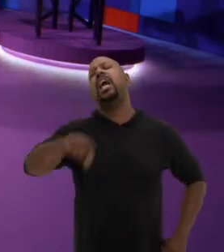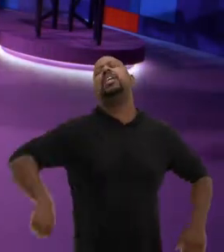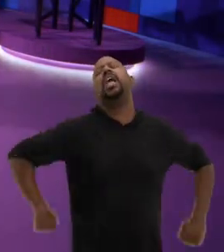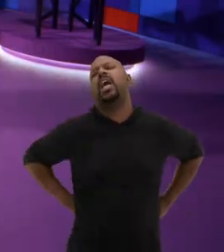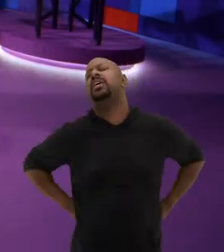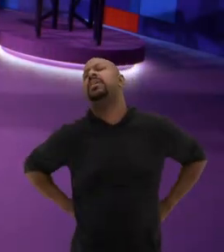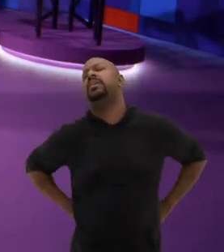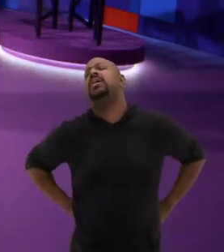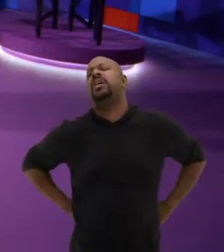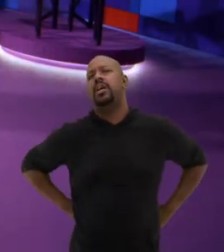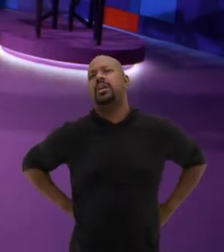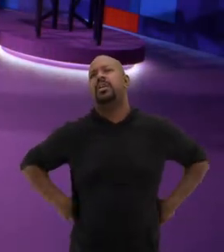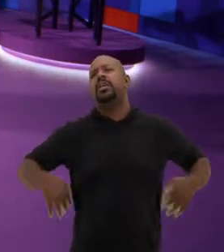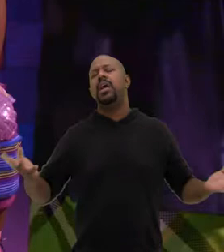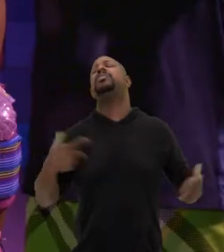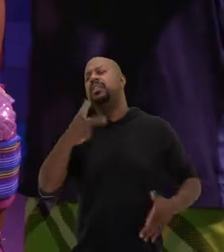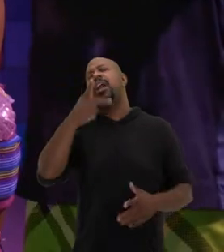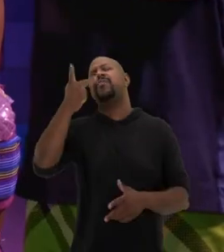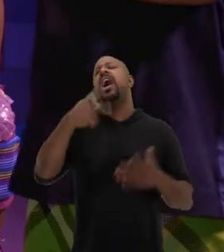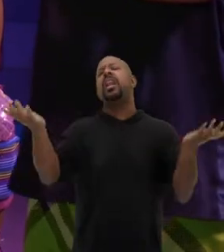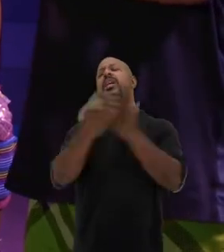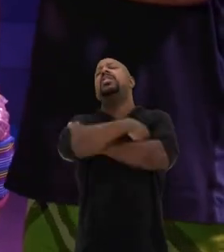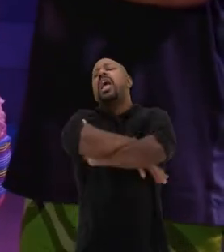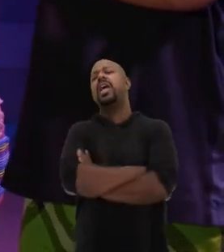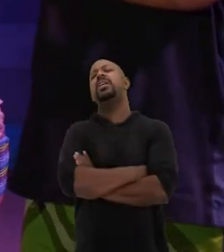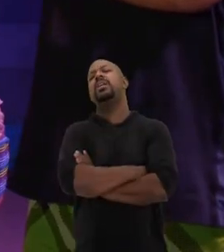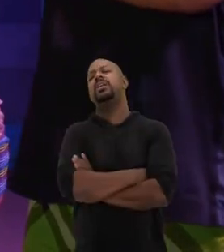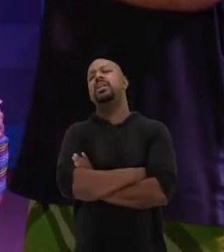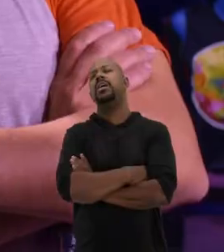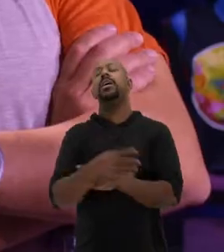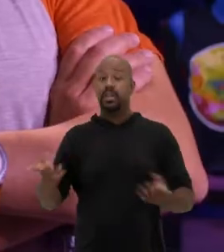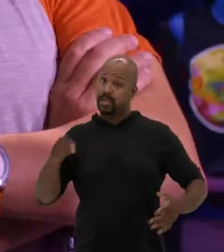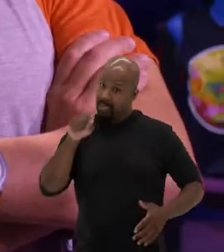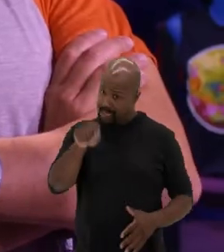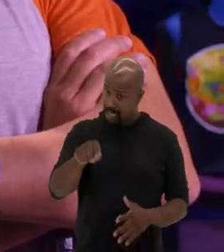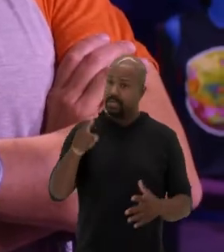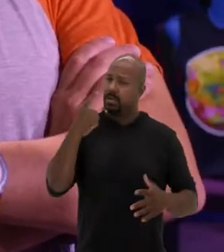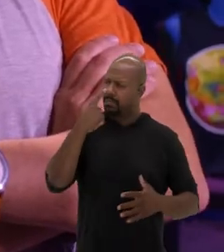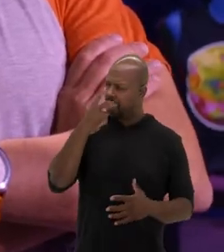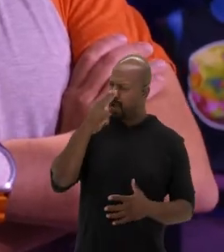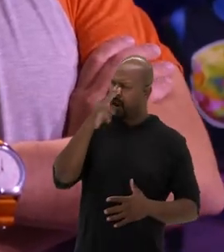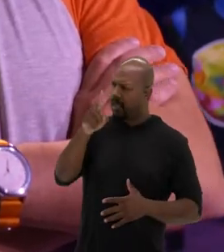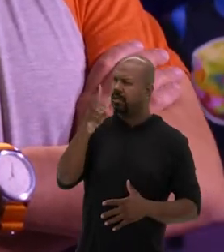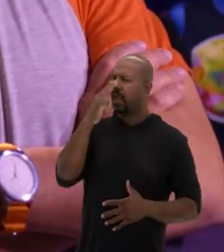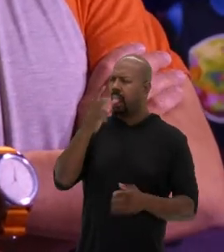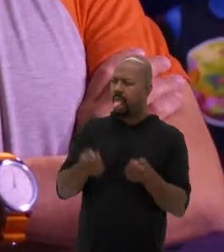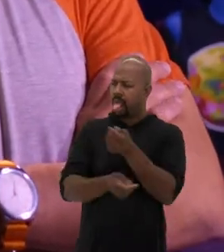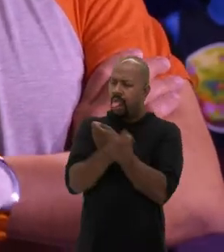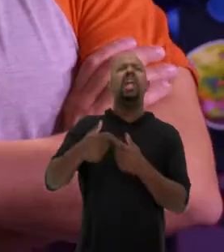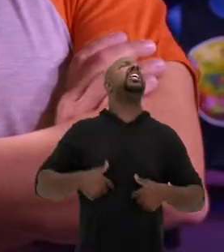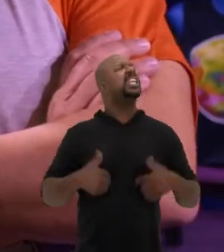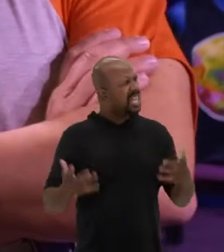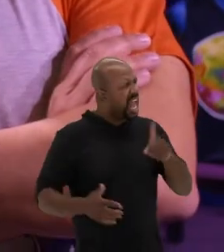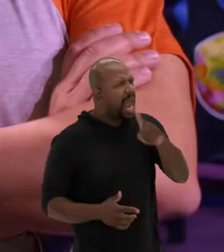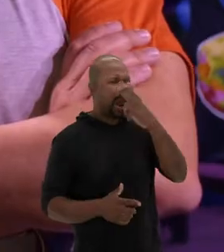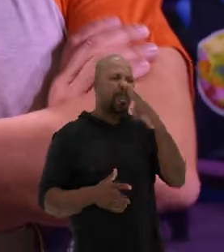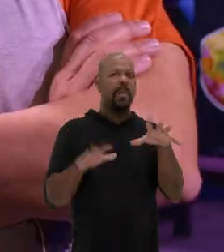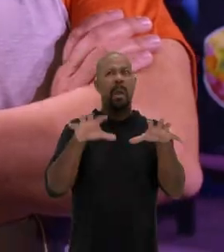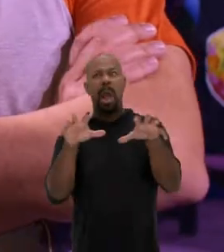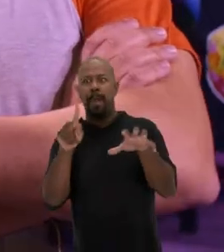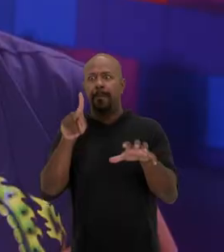falando aí, hein? Os quatro cruzam os braços se encarando. O que você tá falando aí, hein? Que isso tá com cara de enrolação. Tá com cara